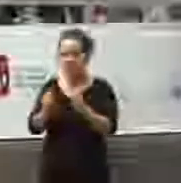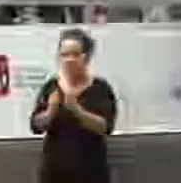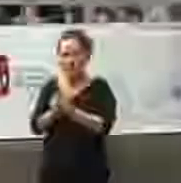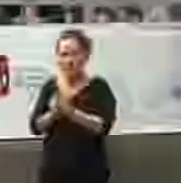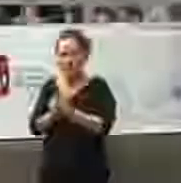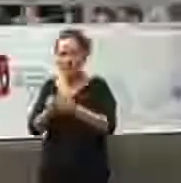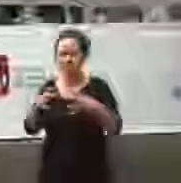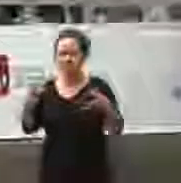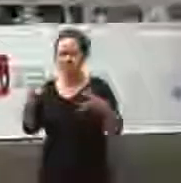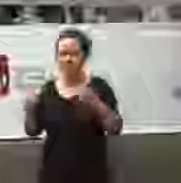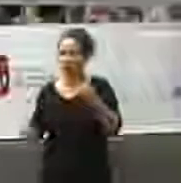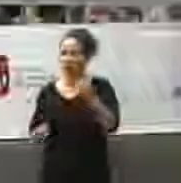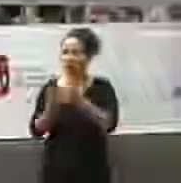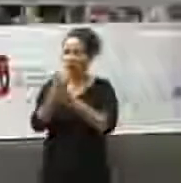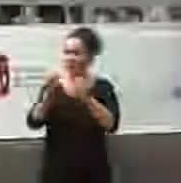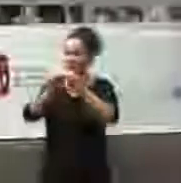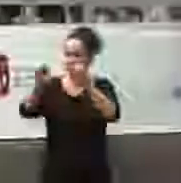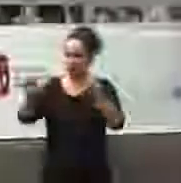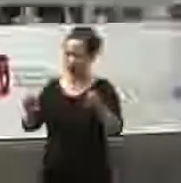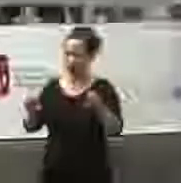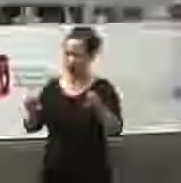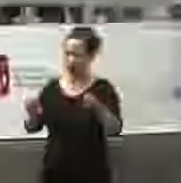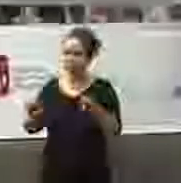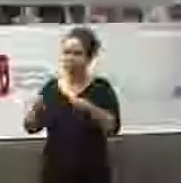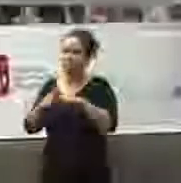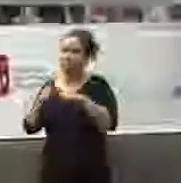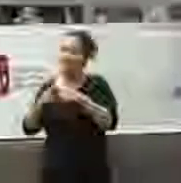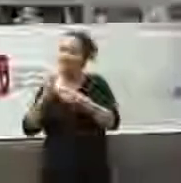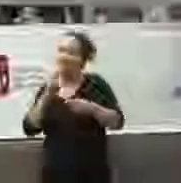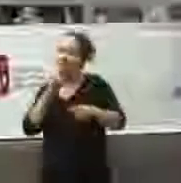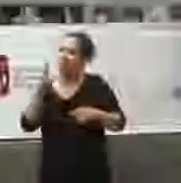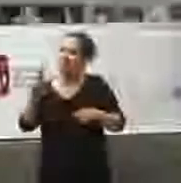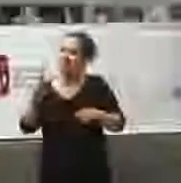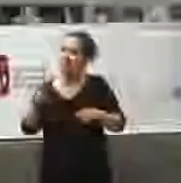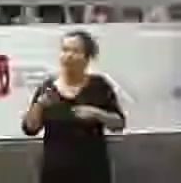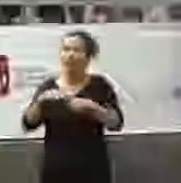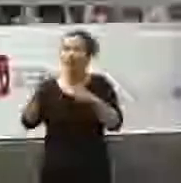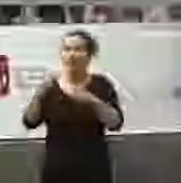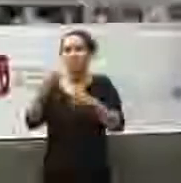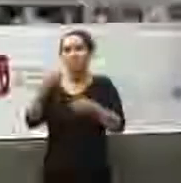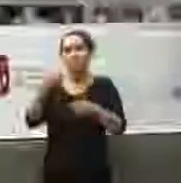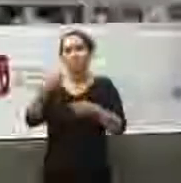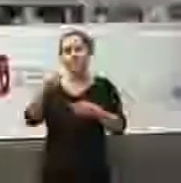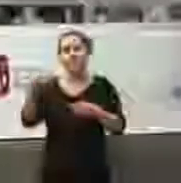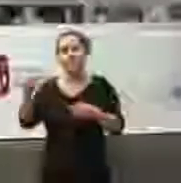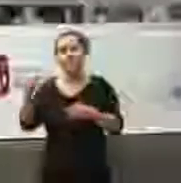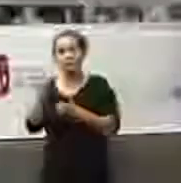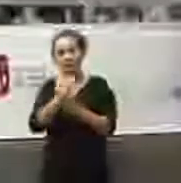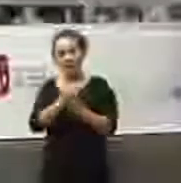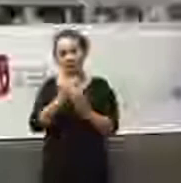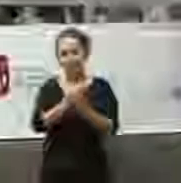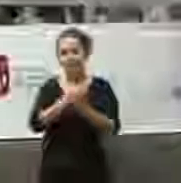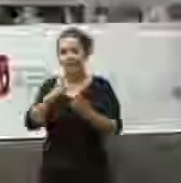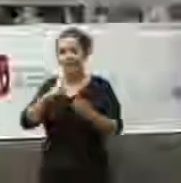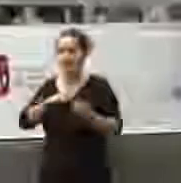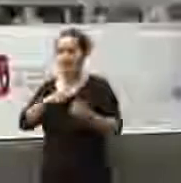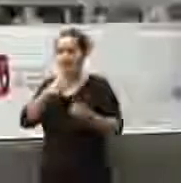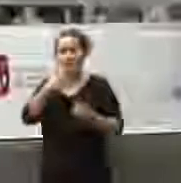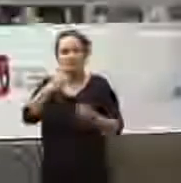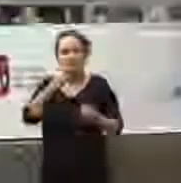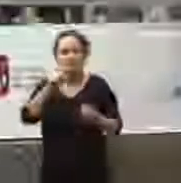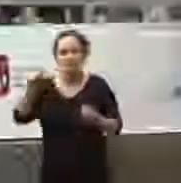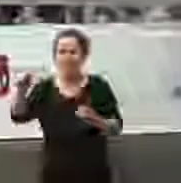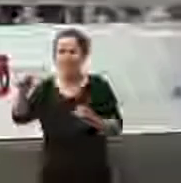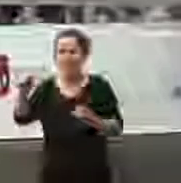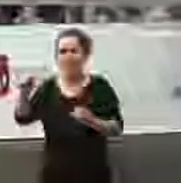mas nós criamos essas estruturas para poder responder além dessas quatro mil 200 ações nós temos cerca de 1.800